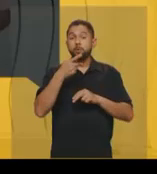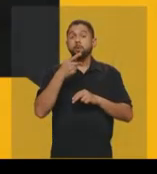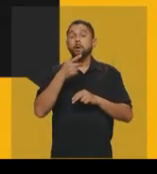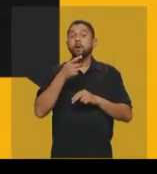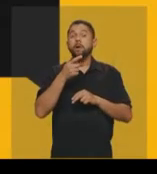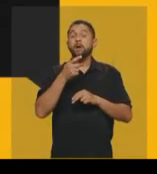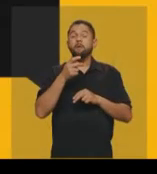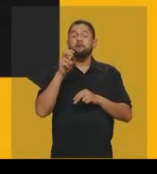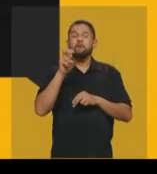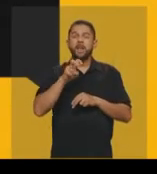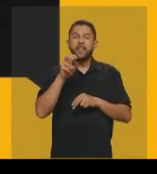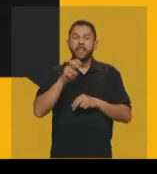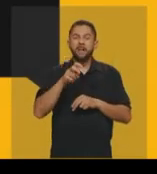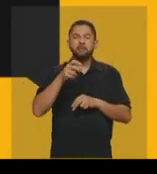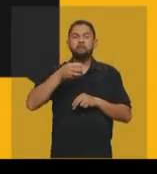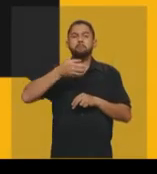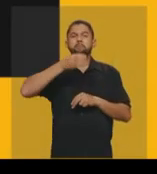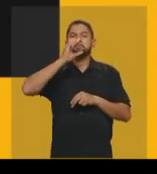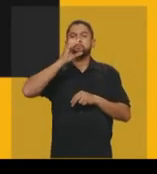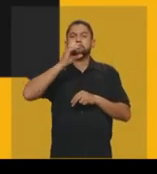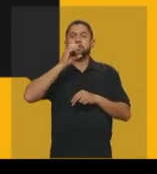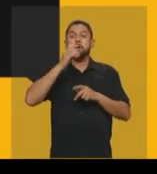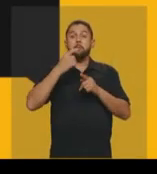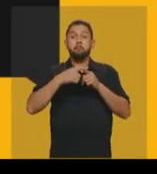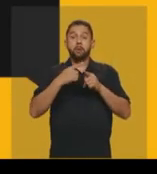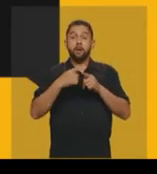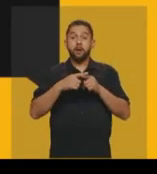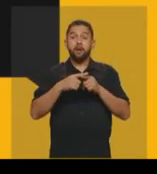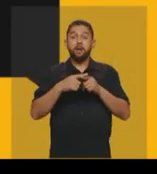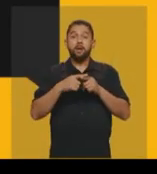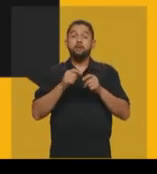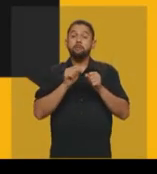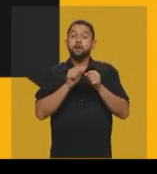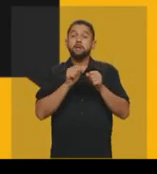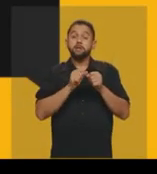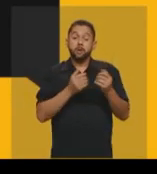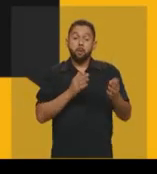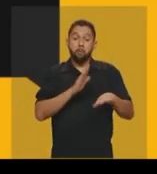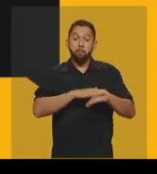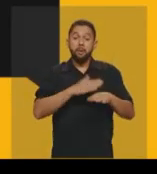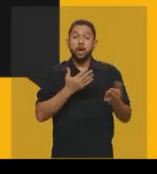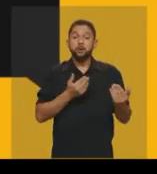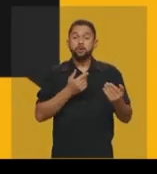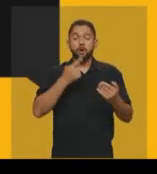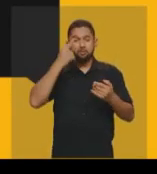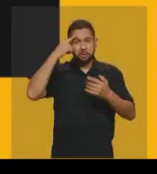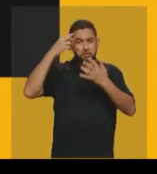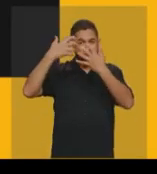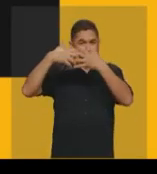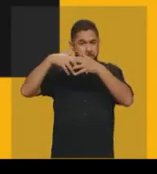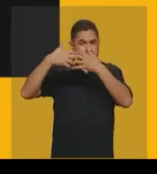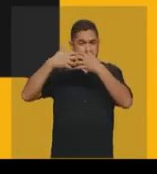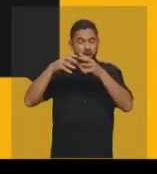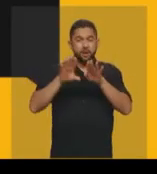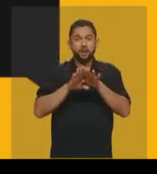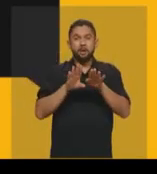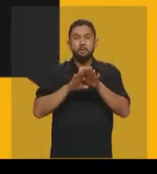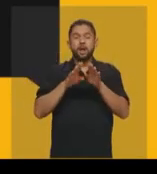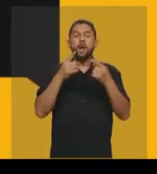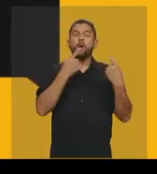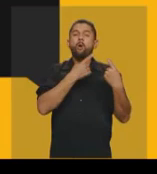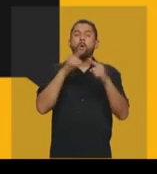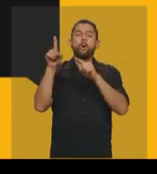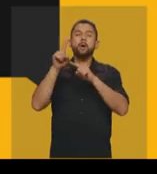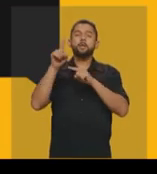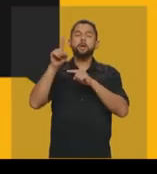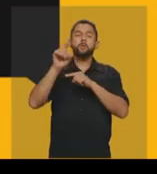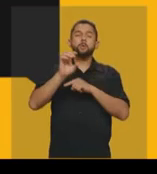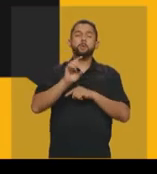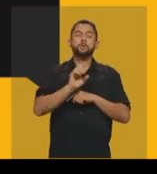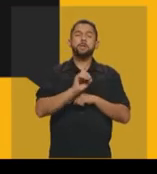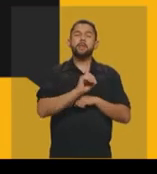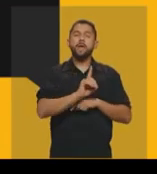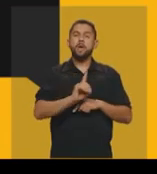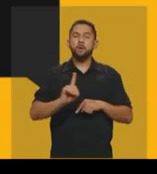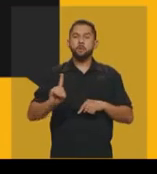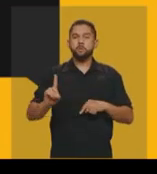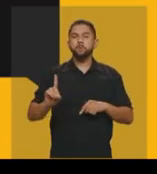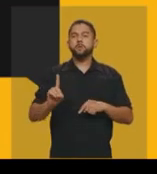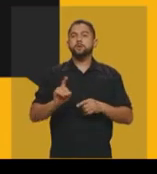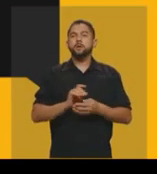cicuta por corromper a juventude e por profanar os deuses atenienses. Essas condenações,